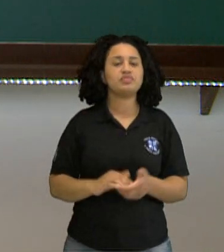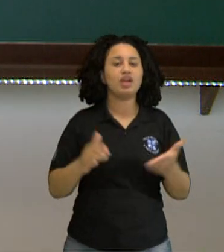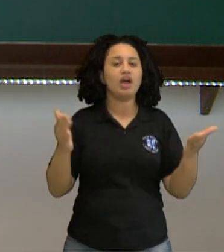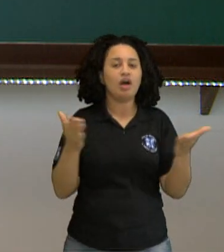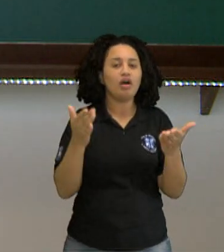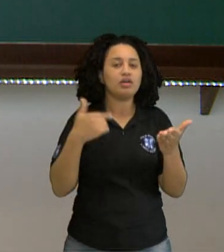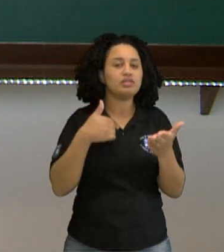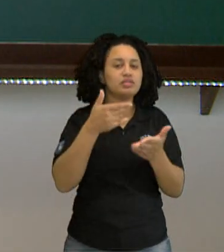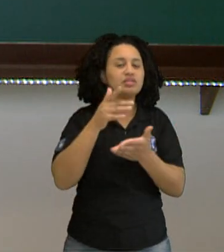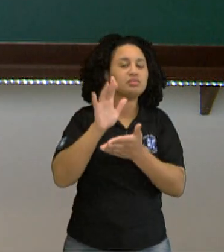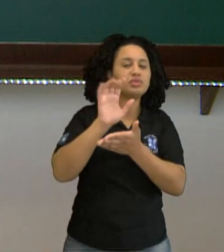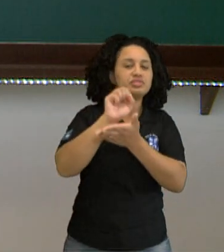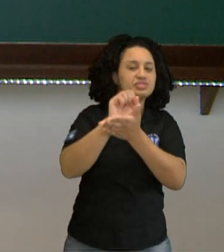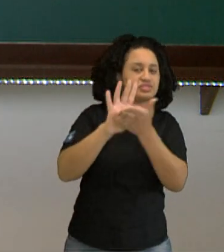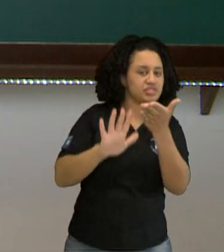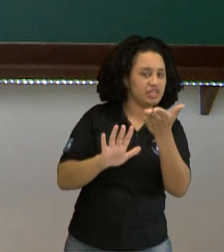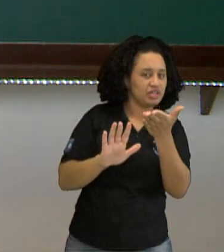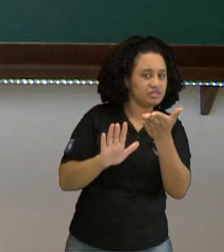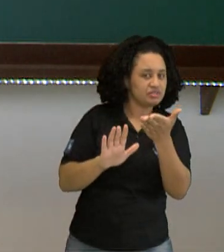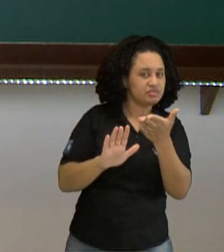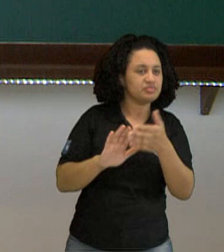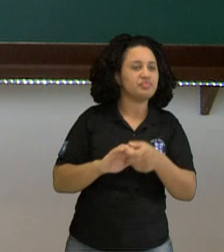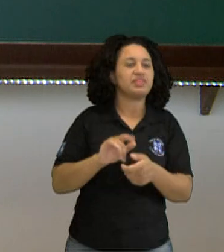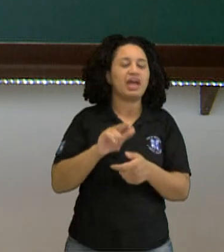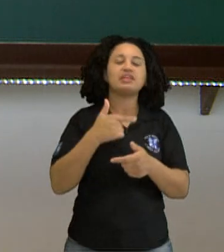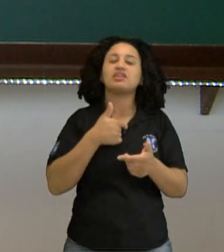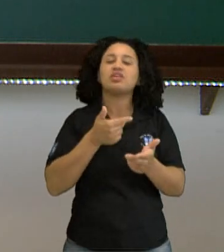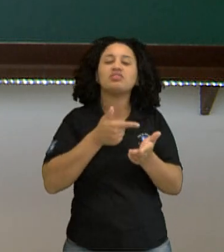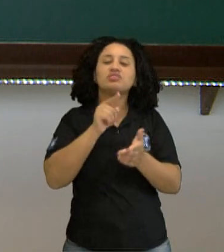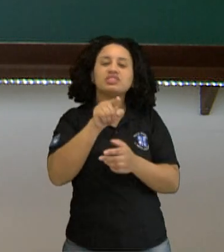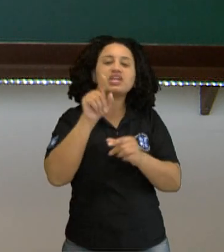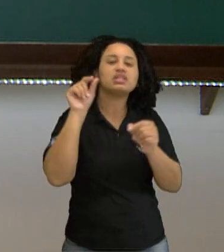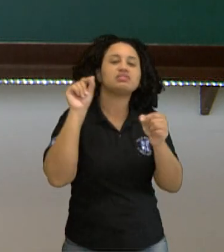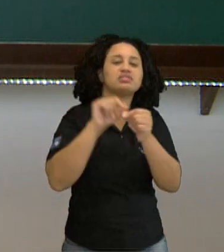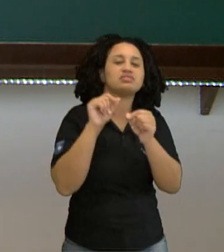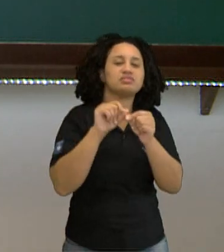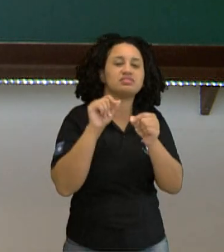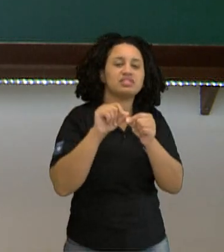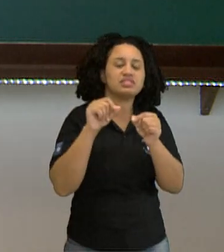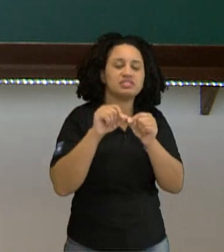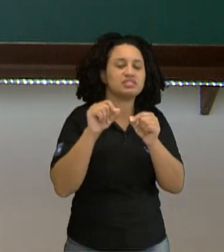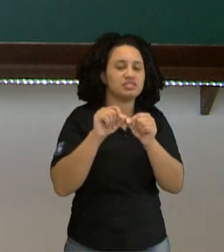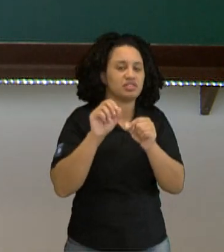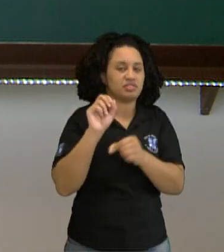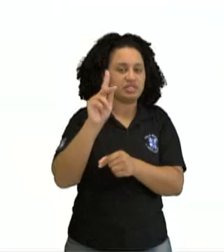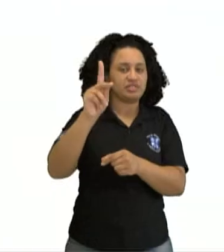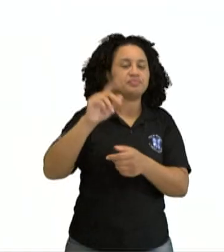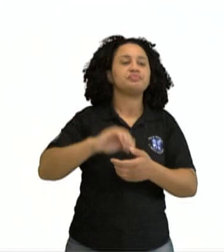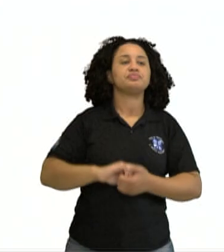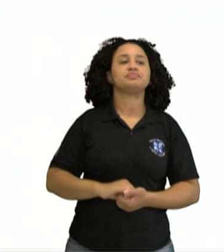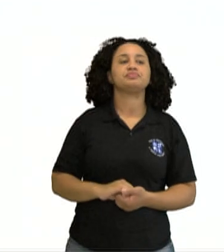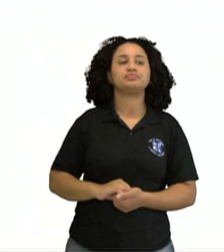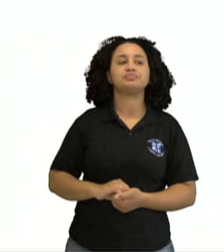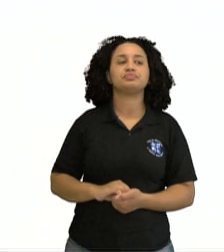fazer mais uma pequena atividade. Essa aí é mão na massa, pessoal. Vamos deixar essa massa legal aí. Vamos